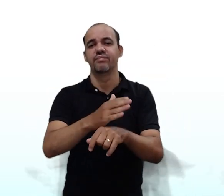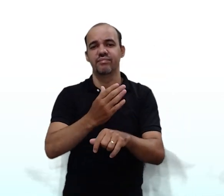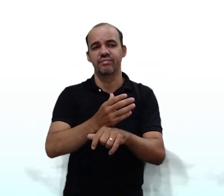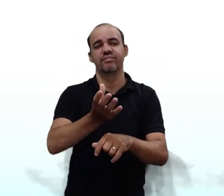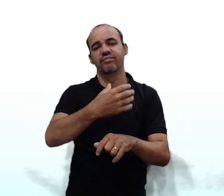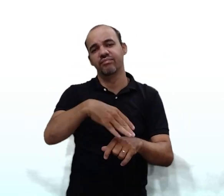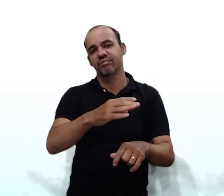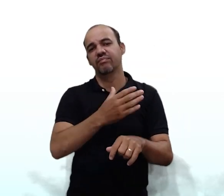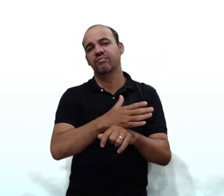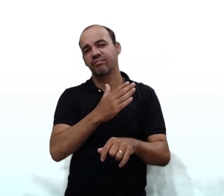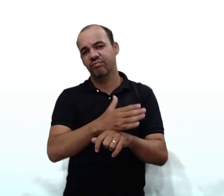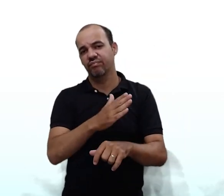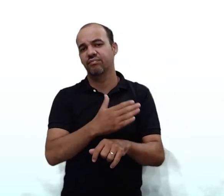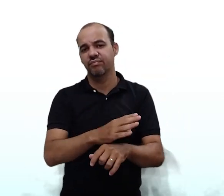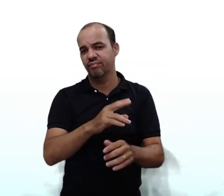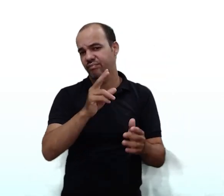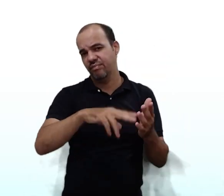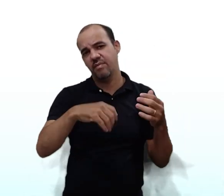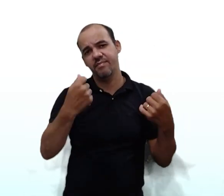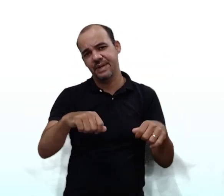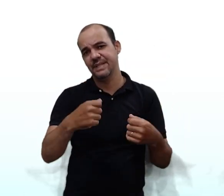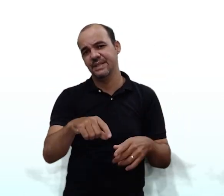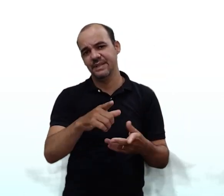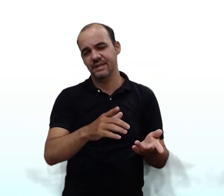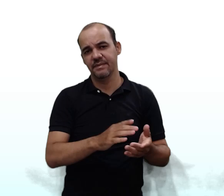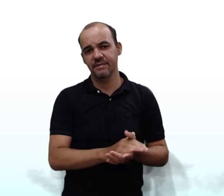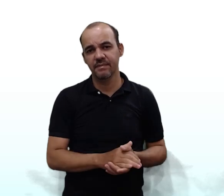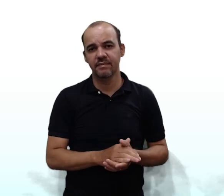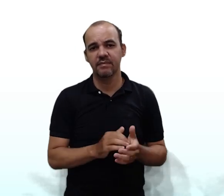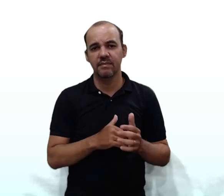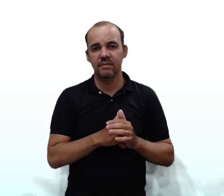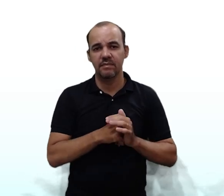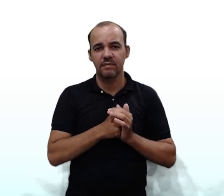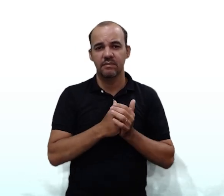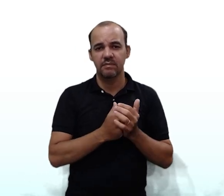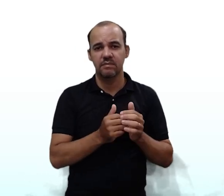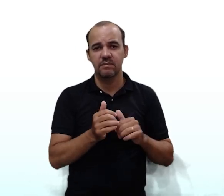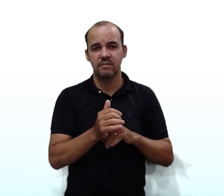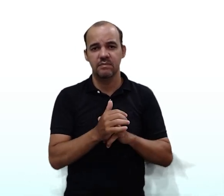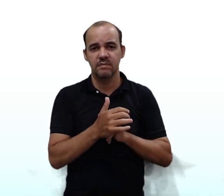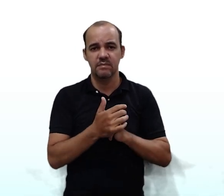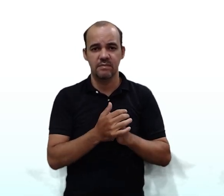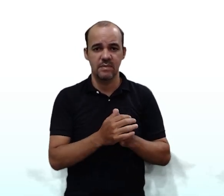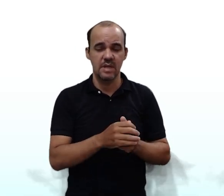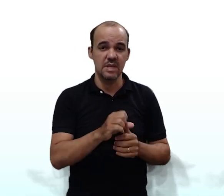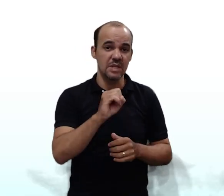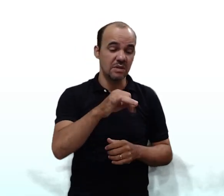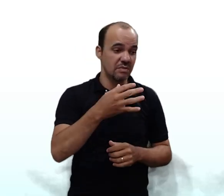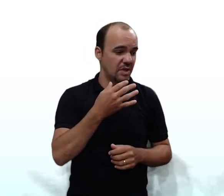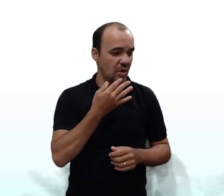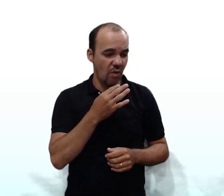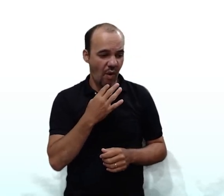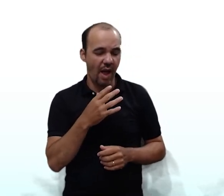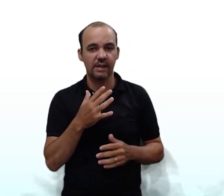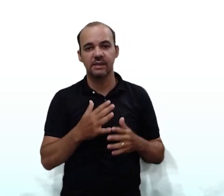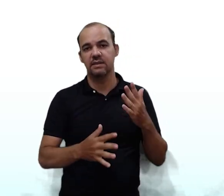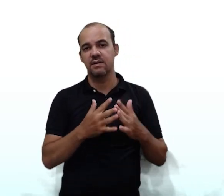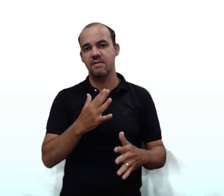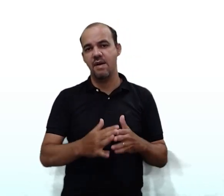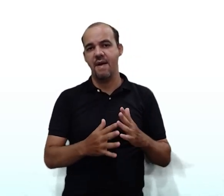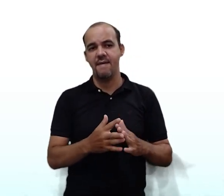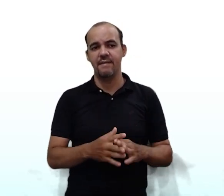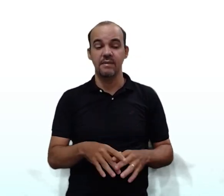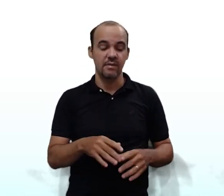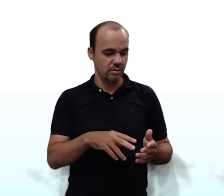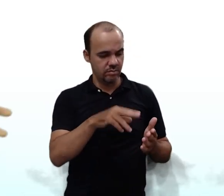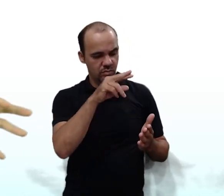muita prática, é muita leitura. Isso vai te ajudar, mas isso pode te atrapalhar se você não tem conhecimento. Porque na hora da tua prova, imagina,